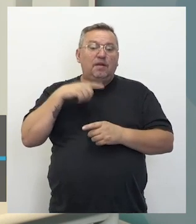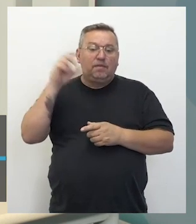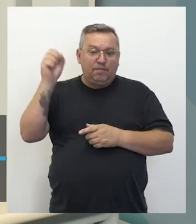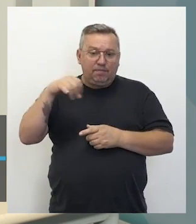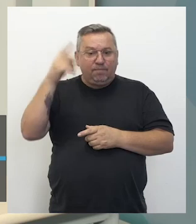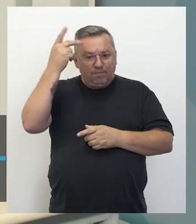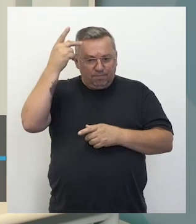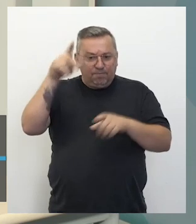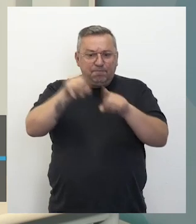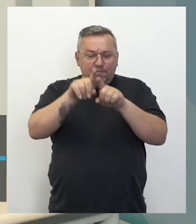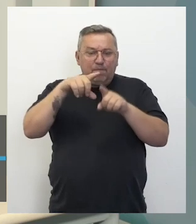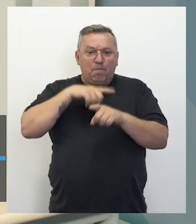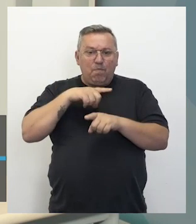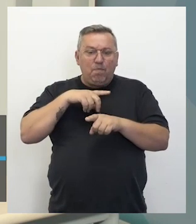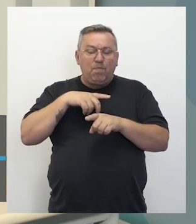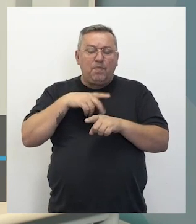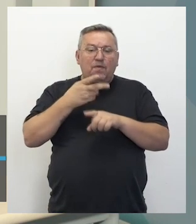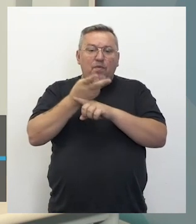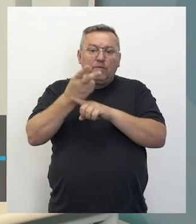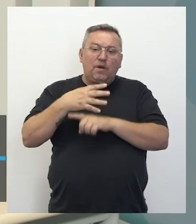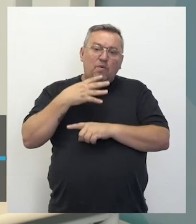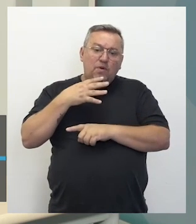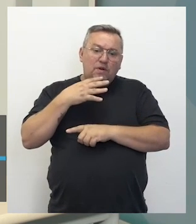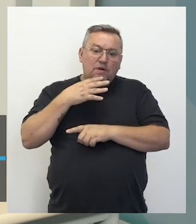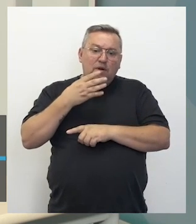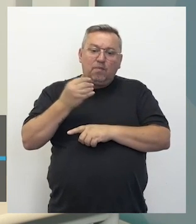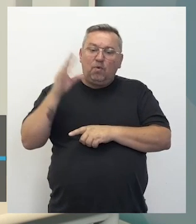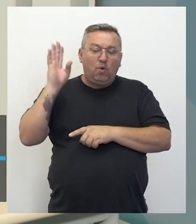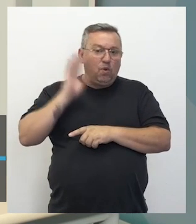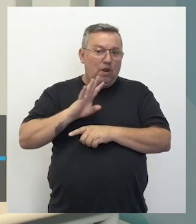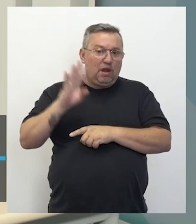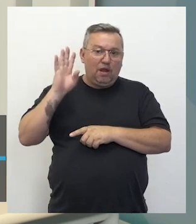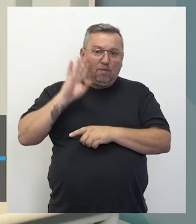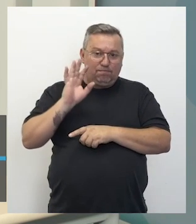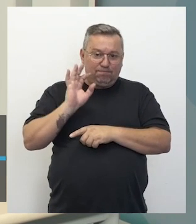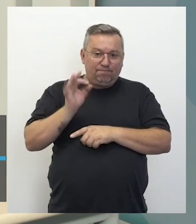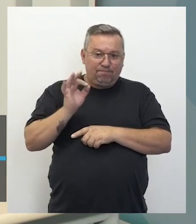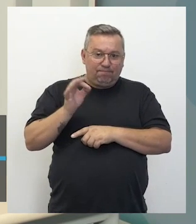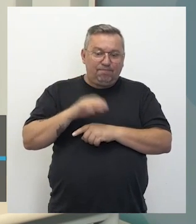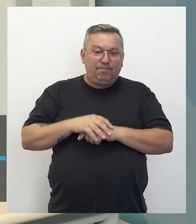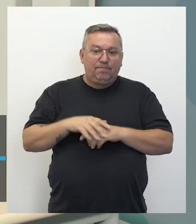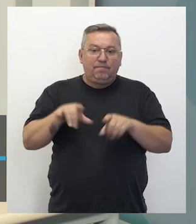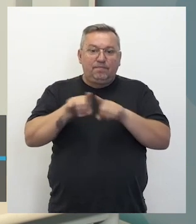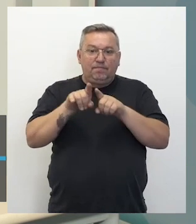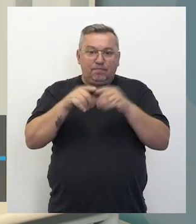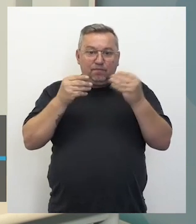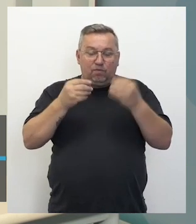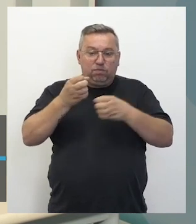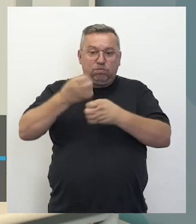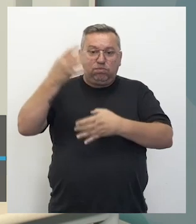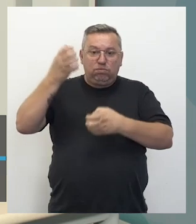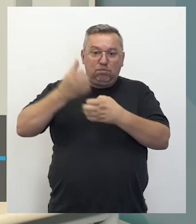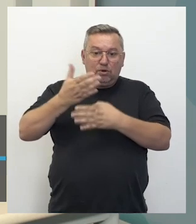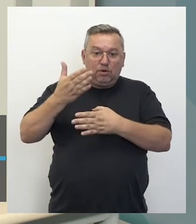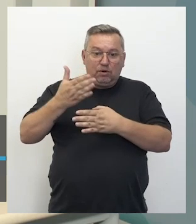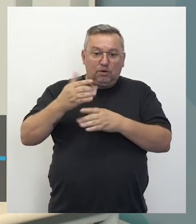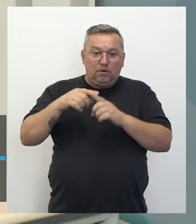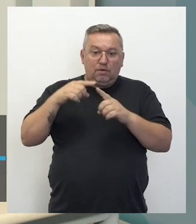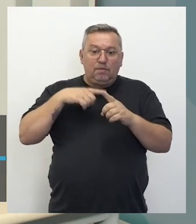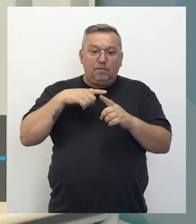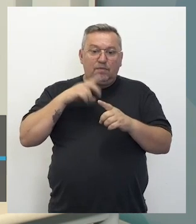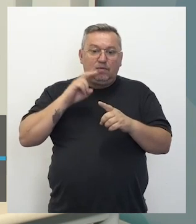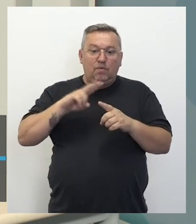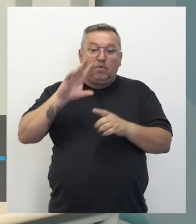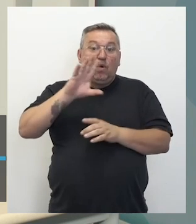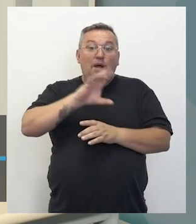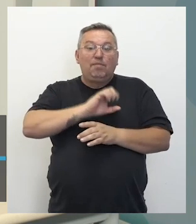São Paulo tem também. Então, bora procurar e conhecer esse projeto, que é muito legal, certo? E aí eu vou deixar o chat aberto, não tenho o hábito de fazer isso, mas como eu tô